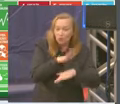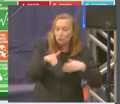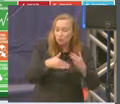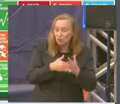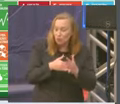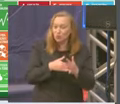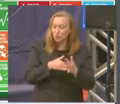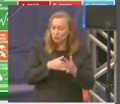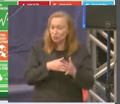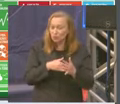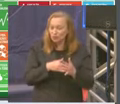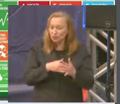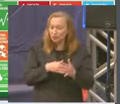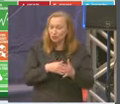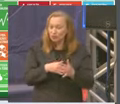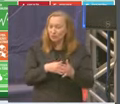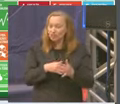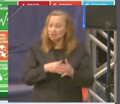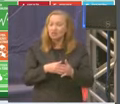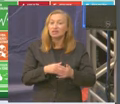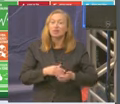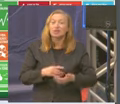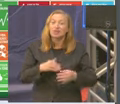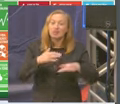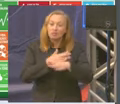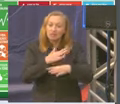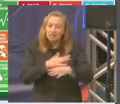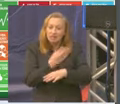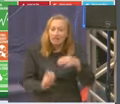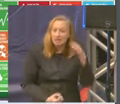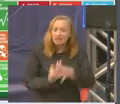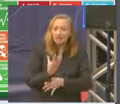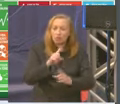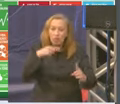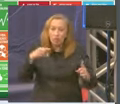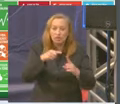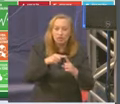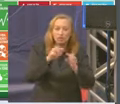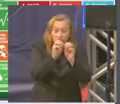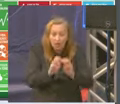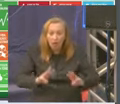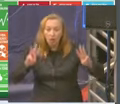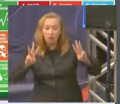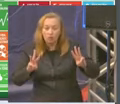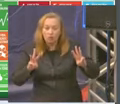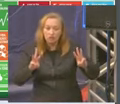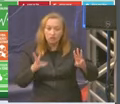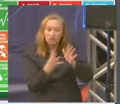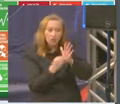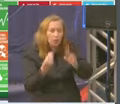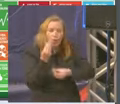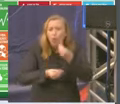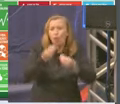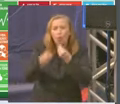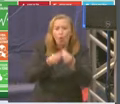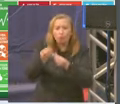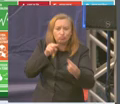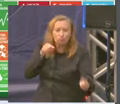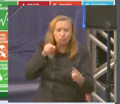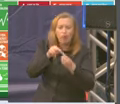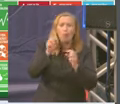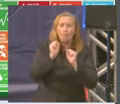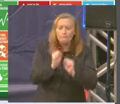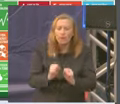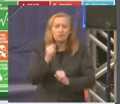nos antecederam aqui. Nós criamos uma cidade baseada nos objetivos da ONU, exemplo de como é que esses objetivos podem